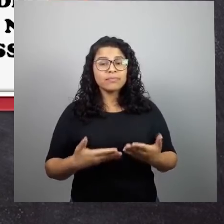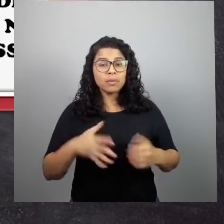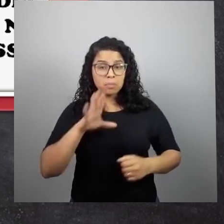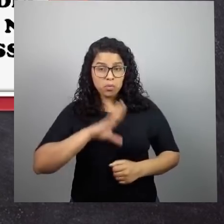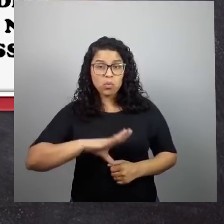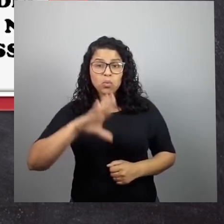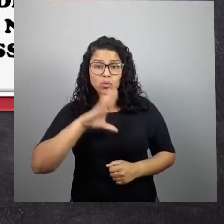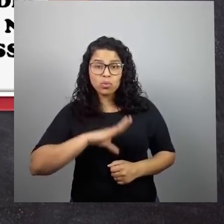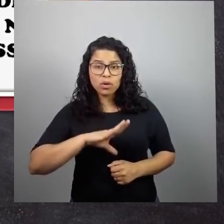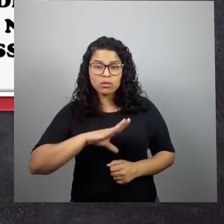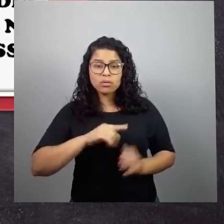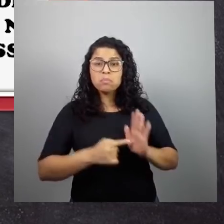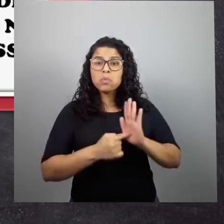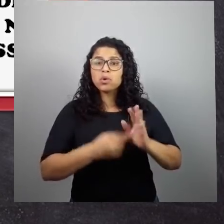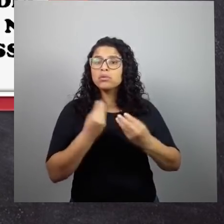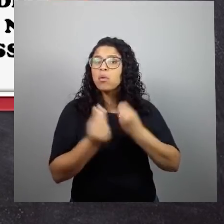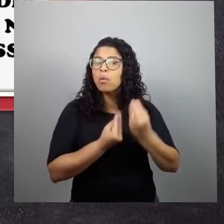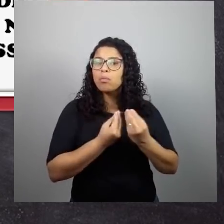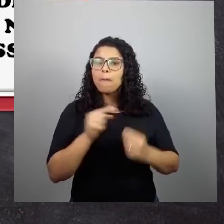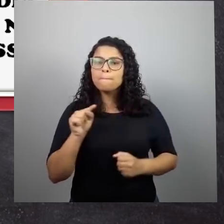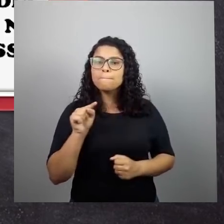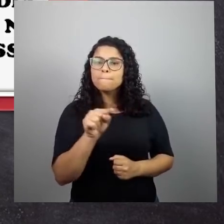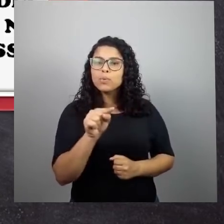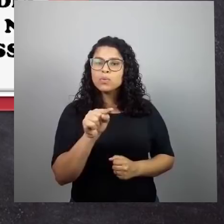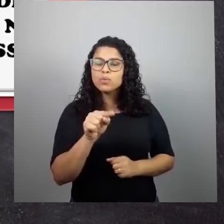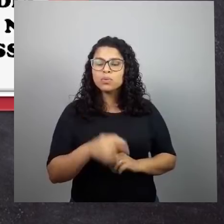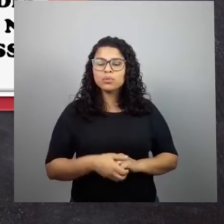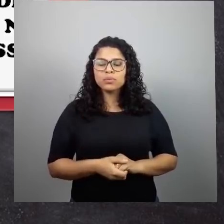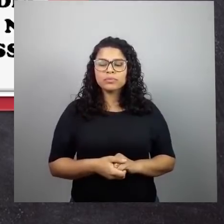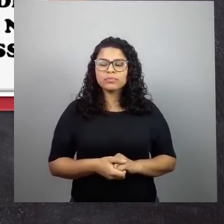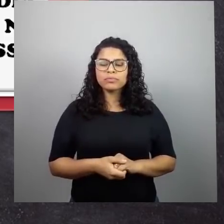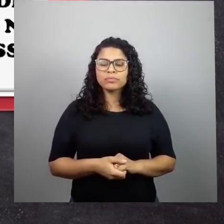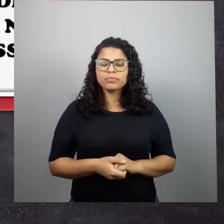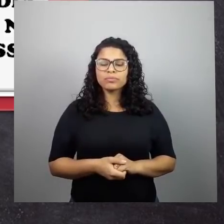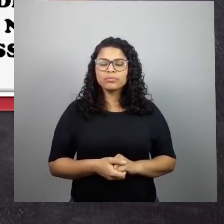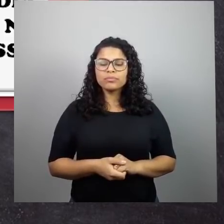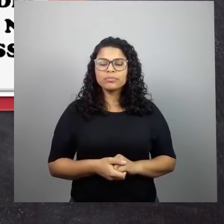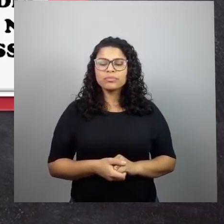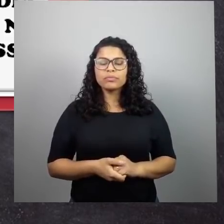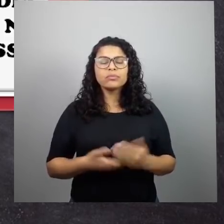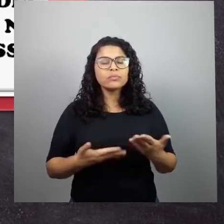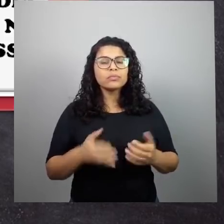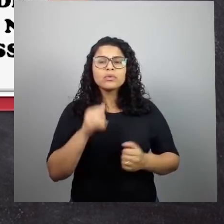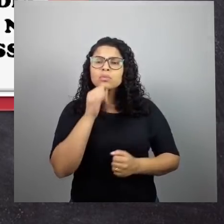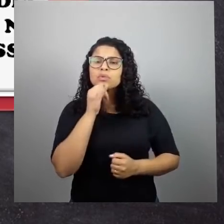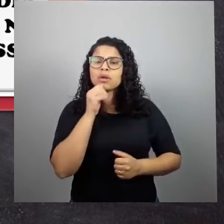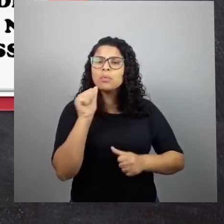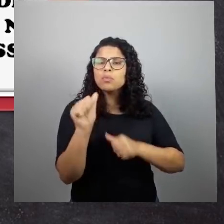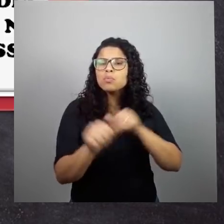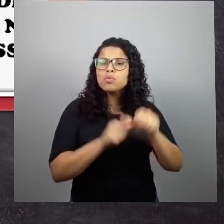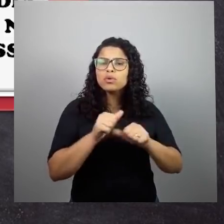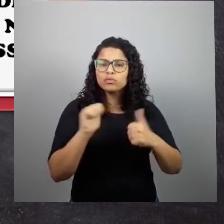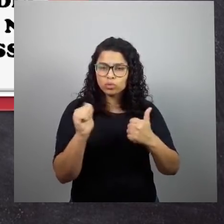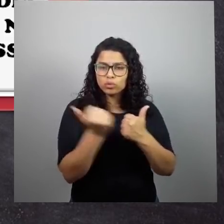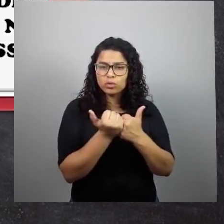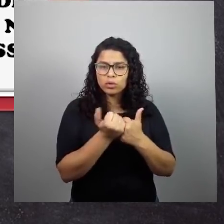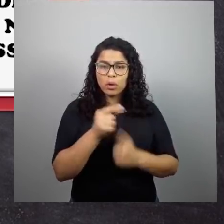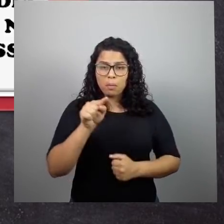expressa na língua portuguesa por um ponto. Vamos ver como ficaria se ao invés do ponto eu colocasse uma vírgula